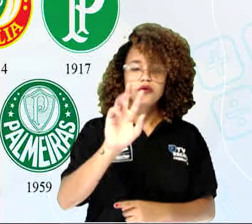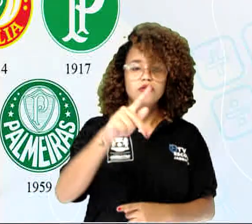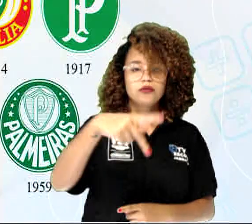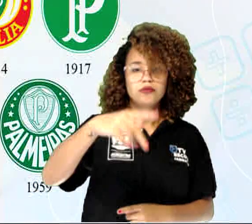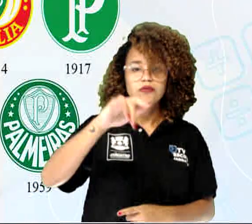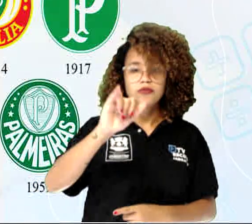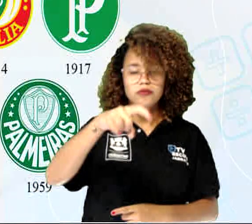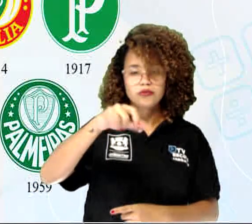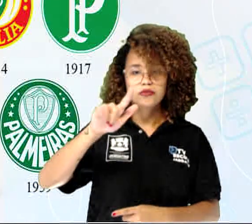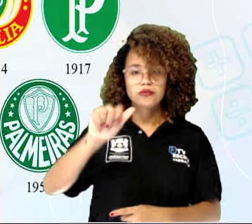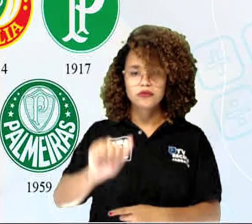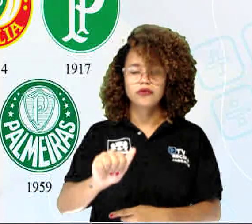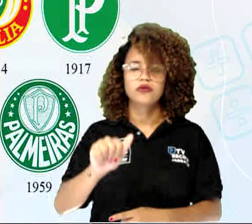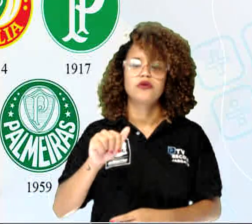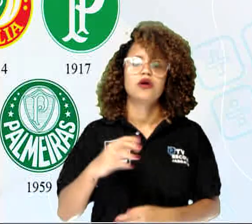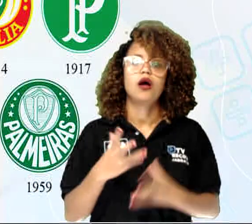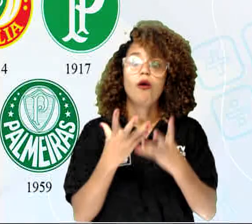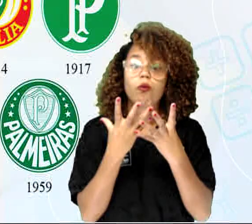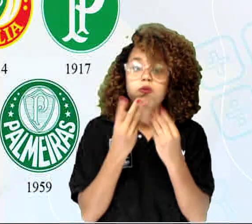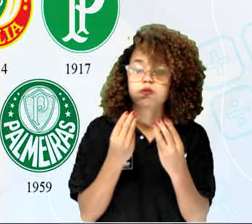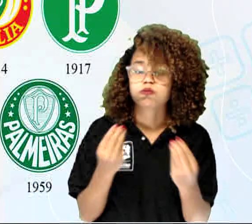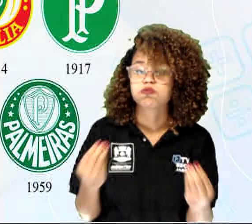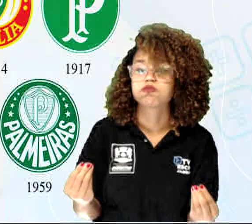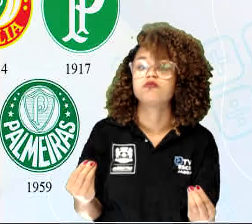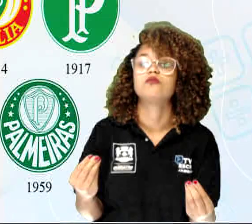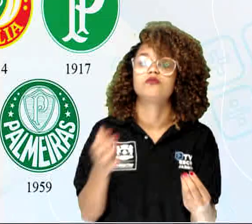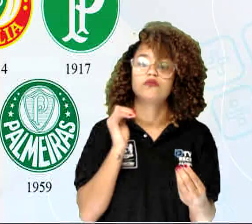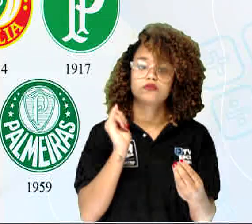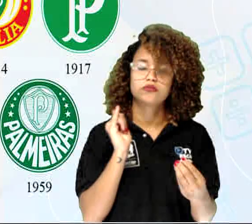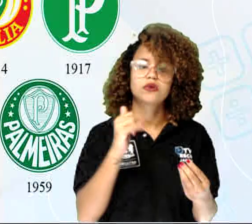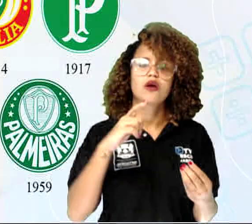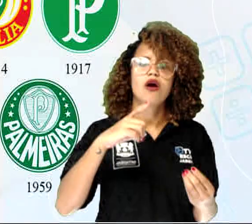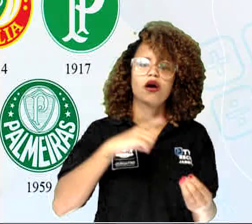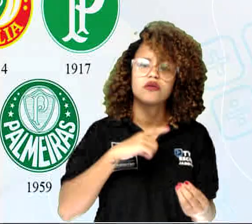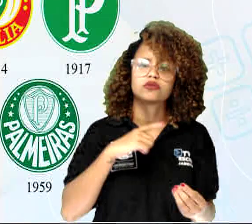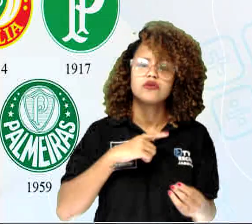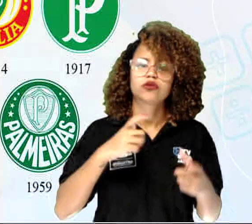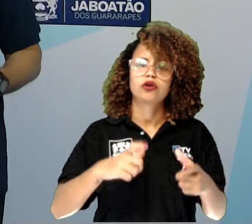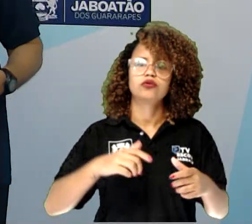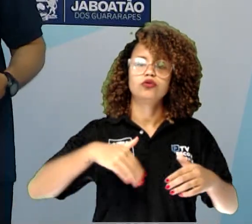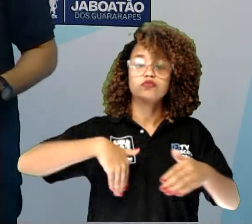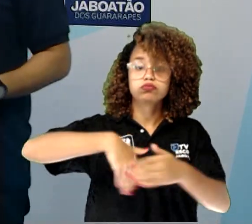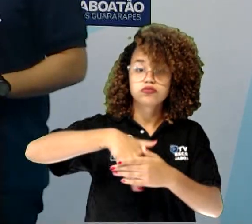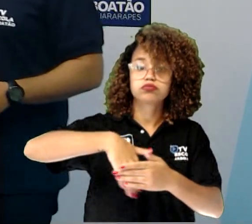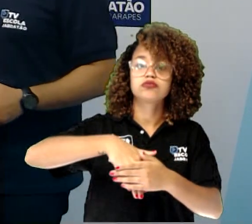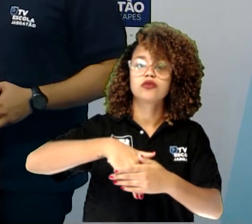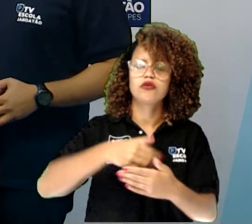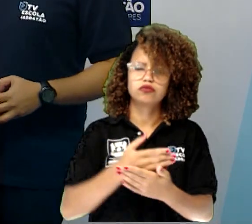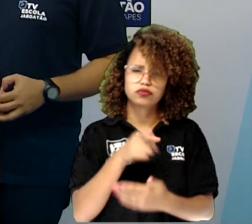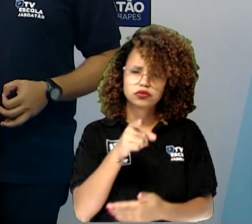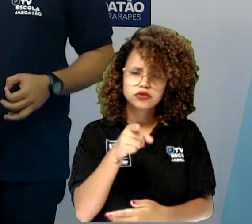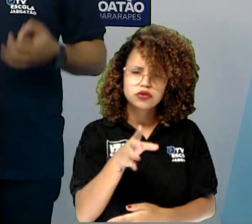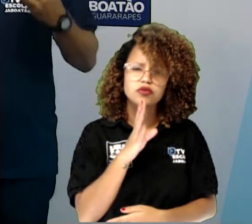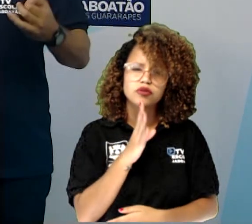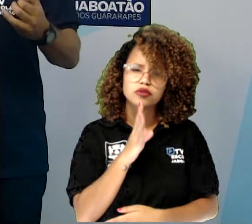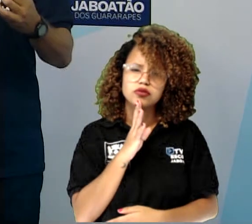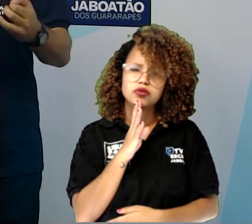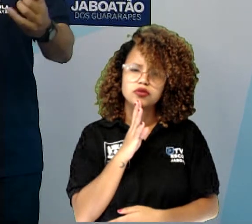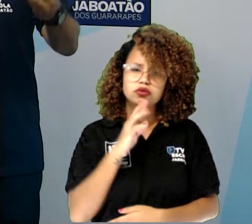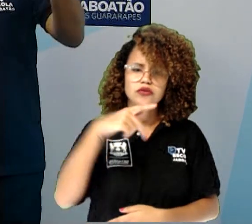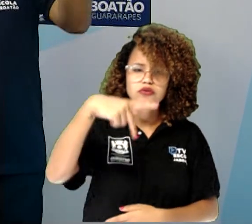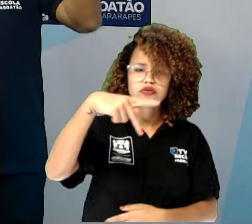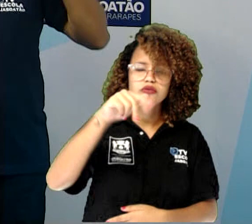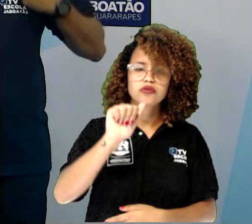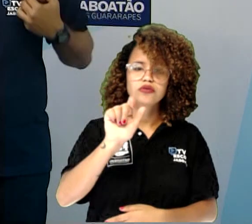tão numerosos no estado de São Paulo que eles fundaram um time de futebol para os italianos. Você conhece aí o Palmeiras, que era